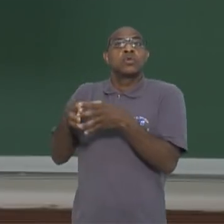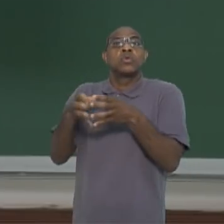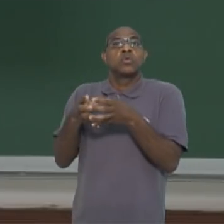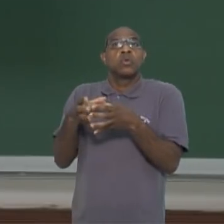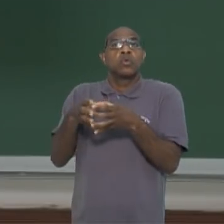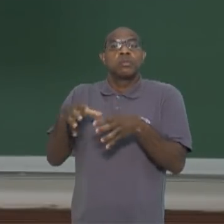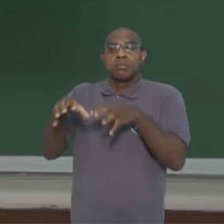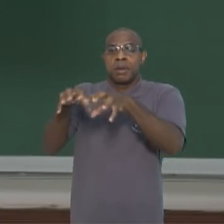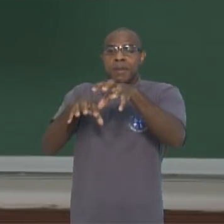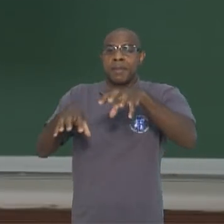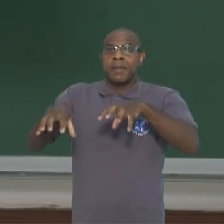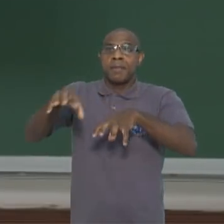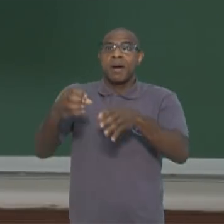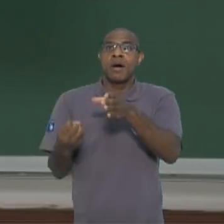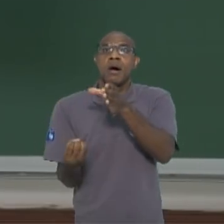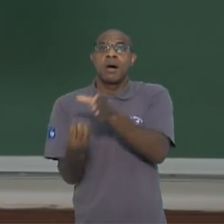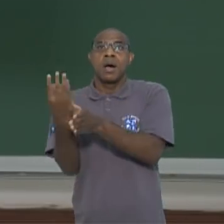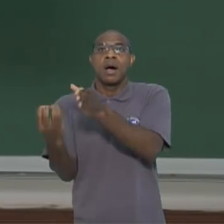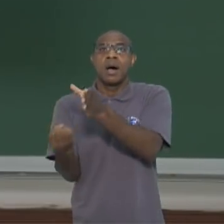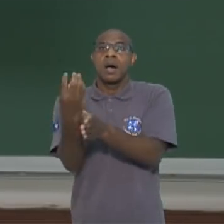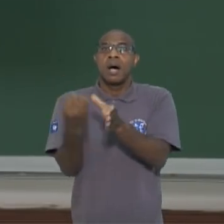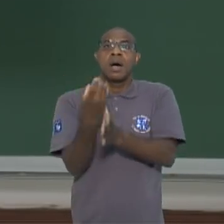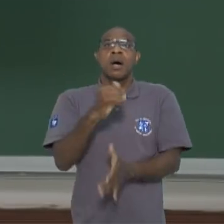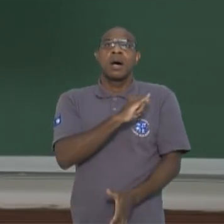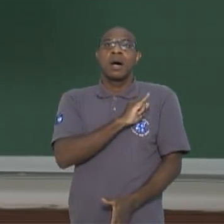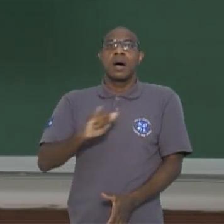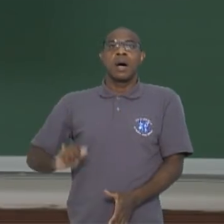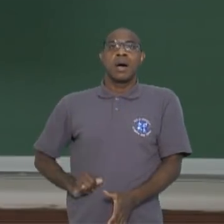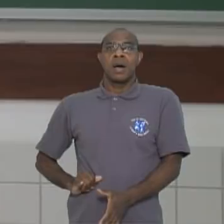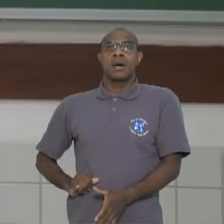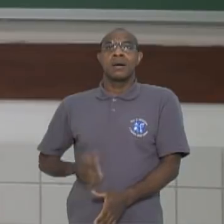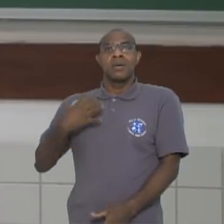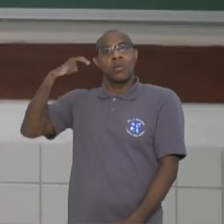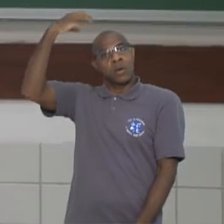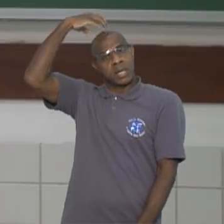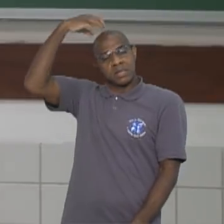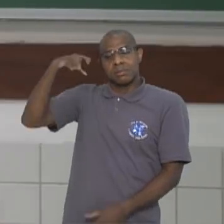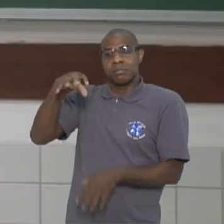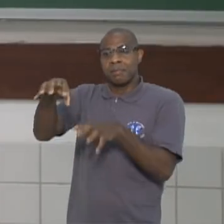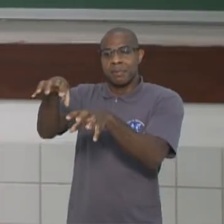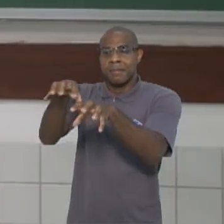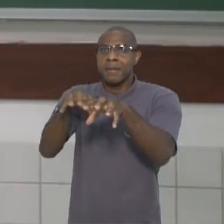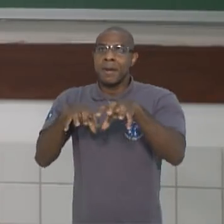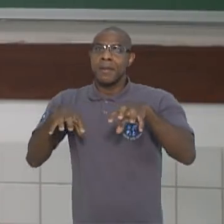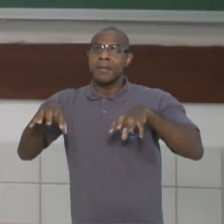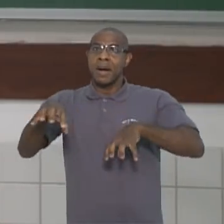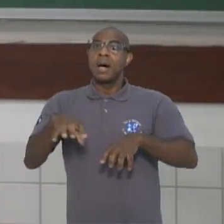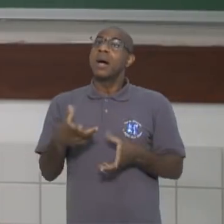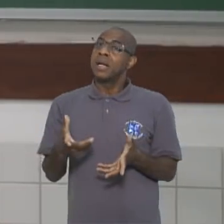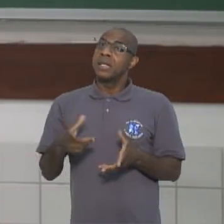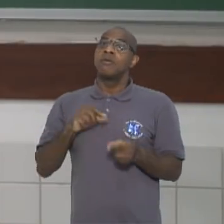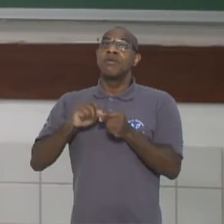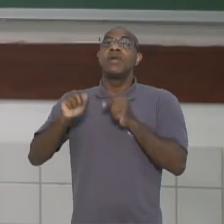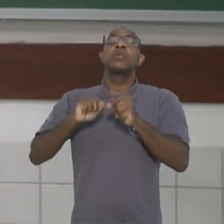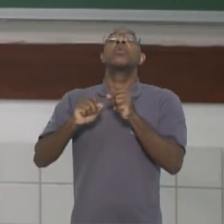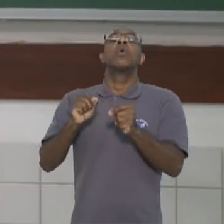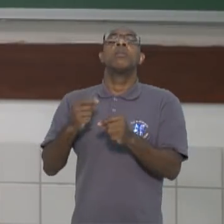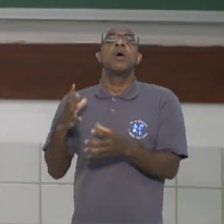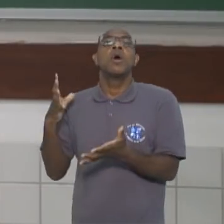formando um reino. Isso não foi feito de forma pacífica. Isso foi feito através de conquistas,